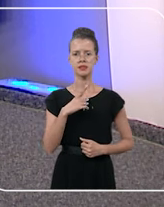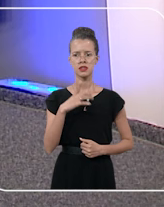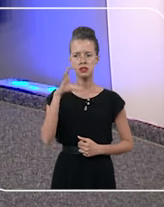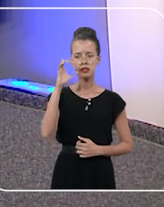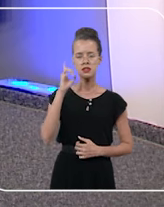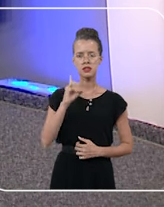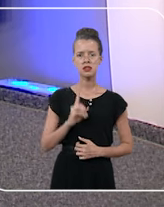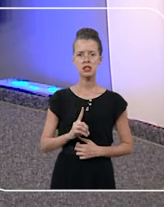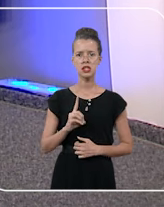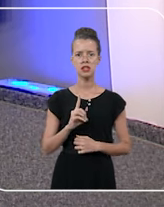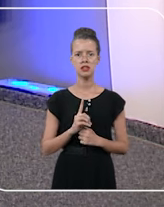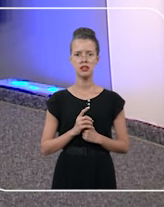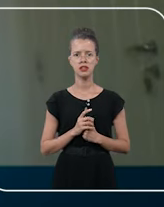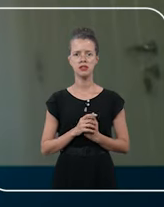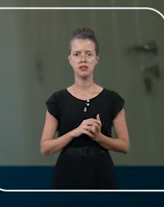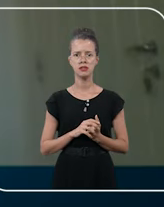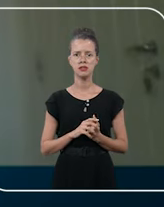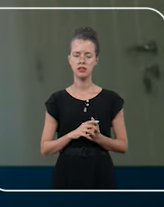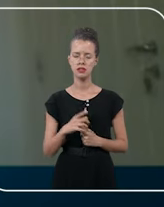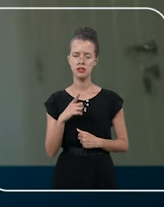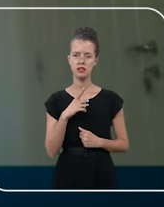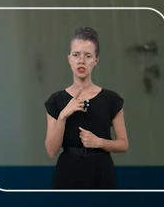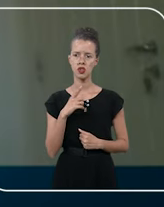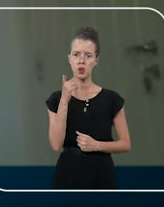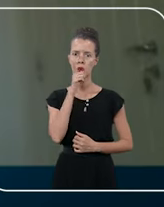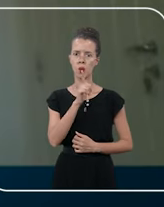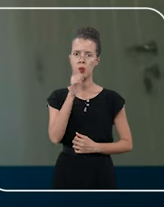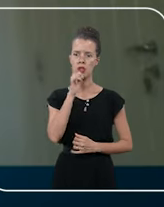inclusive, de obter esses dados.